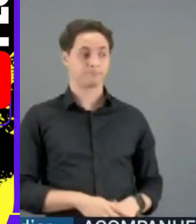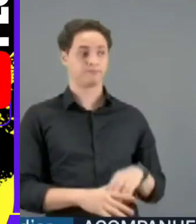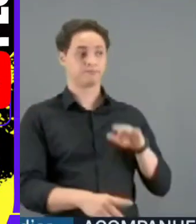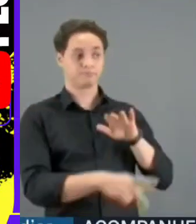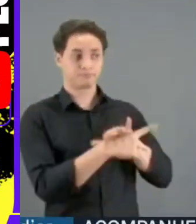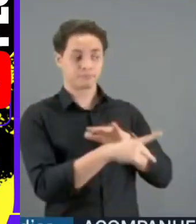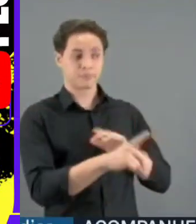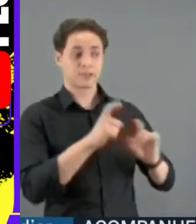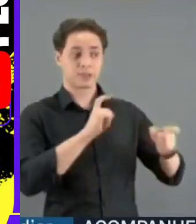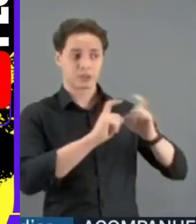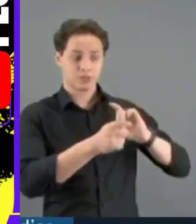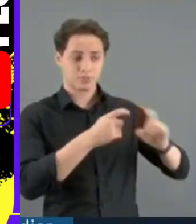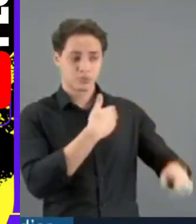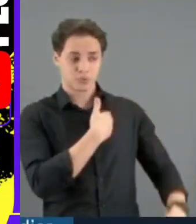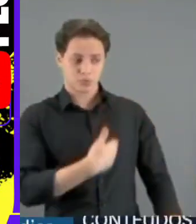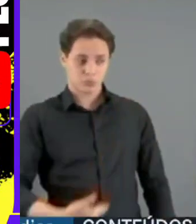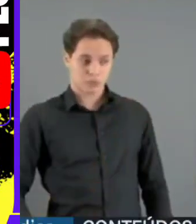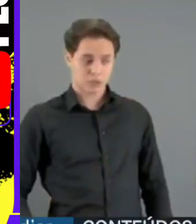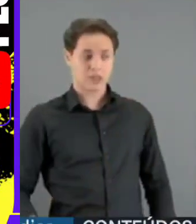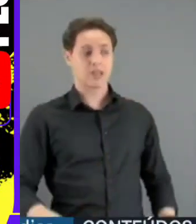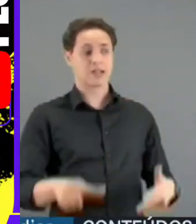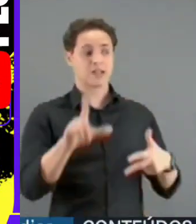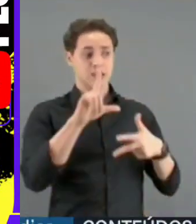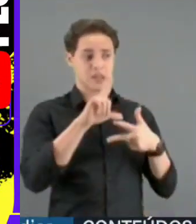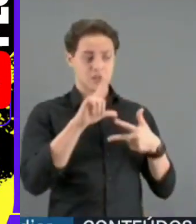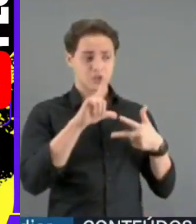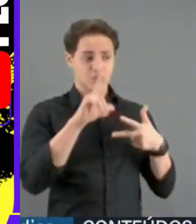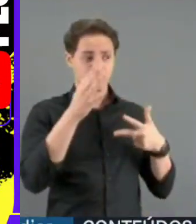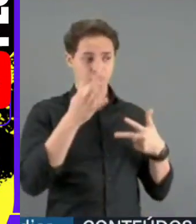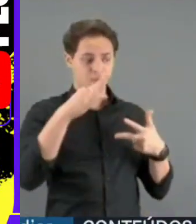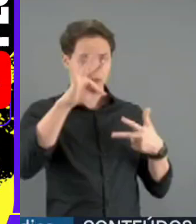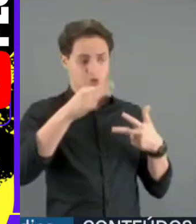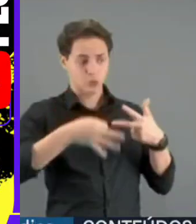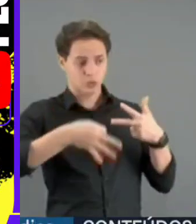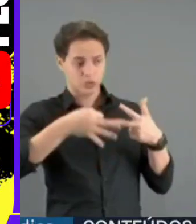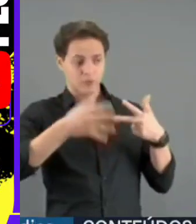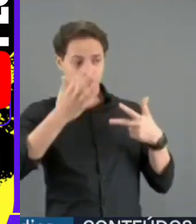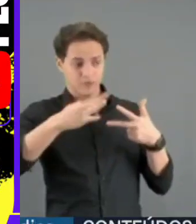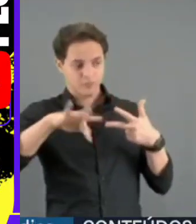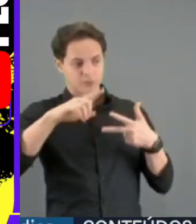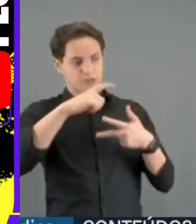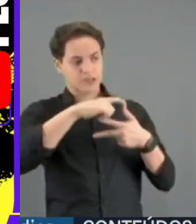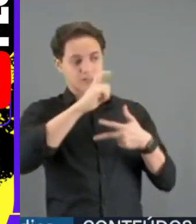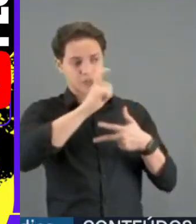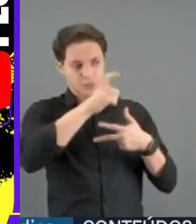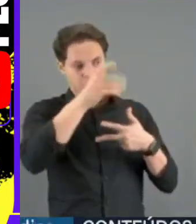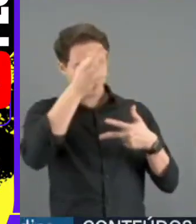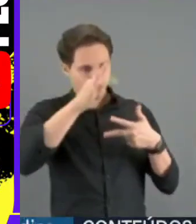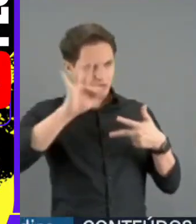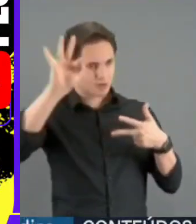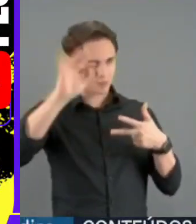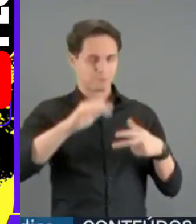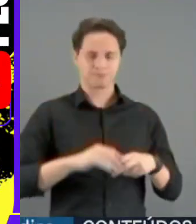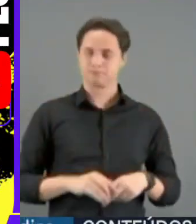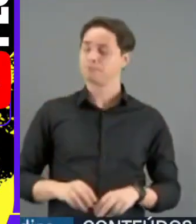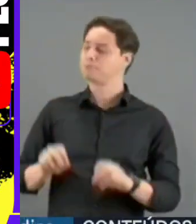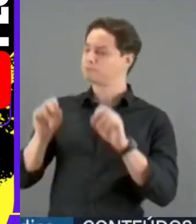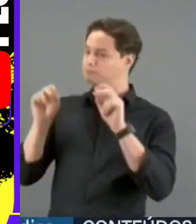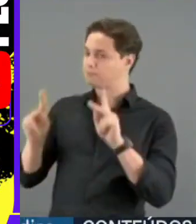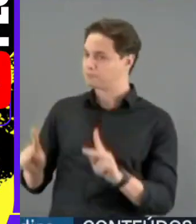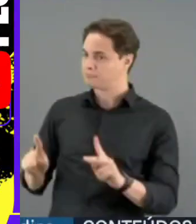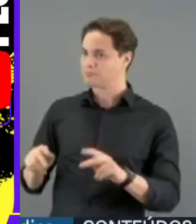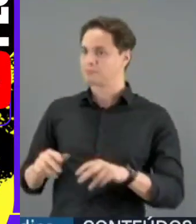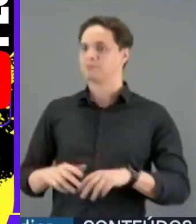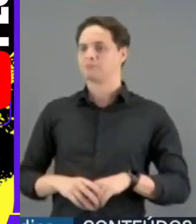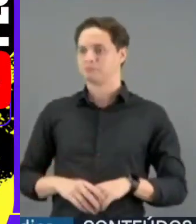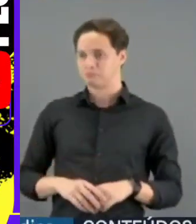administração pública legislativa federal, ao judiciário federal e ao executivo federal. Muito bem, coronel. Então, o senhor não